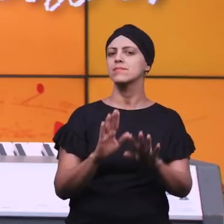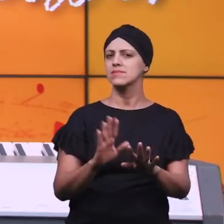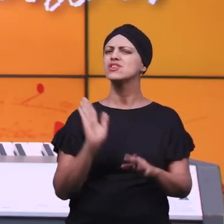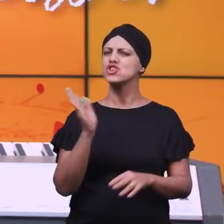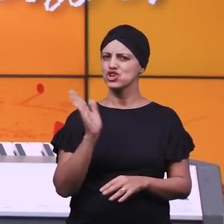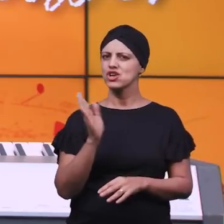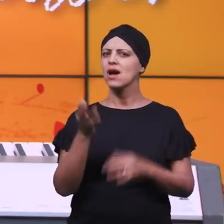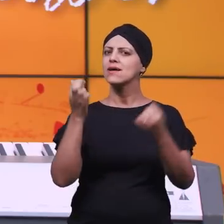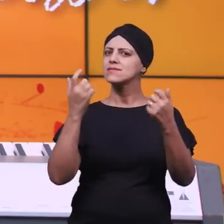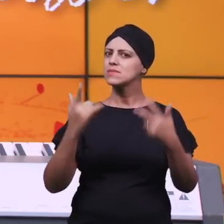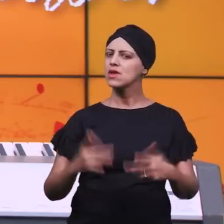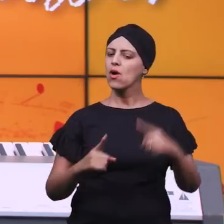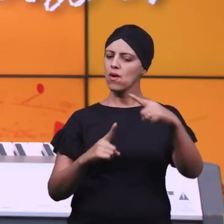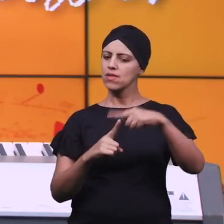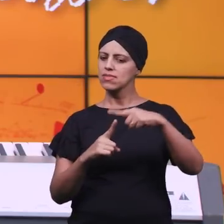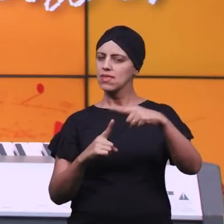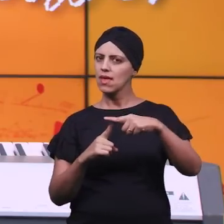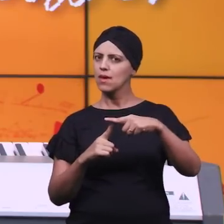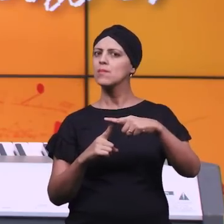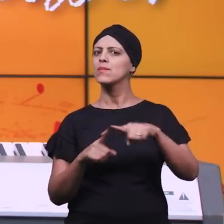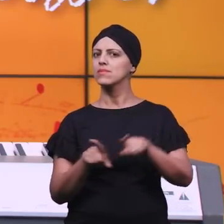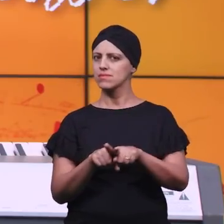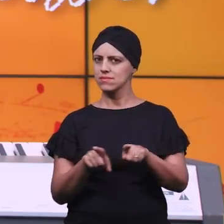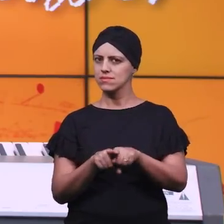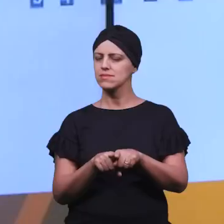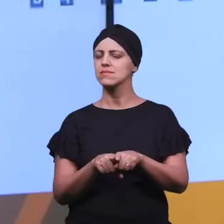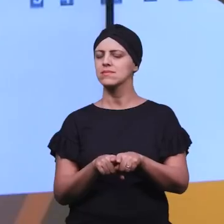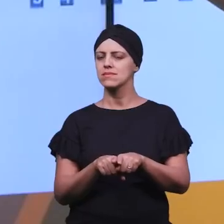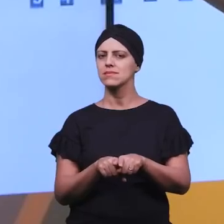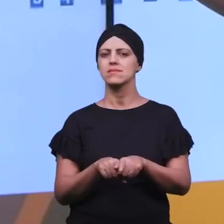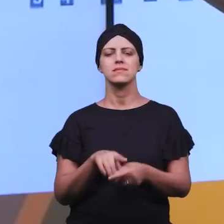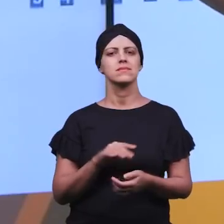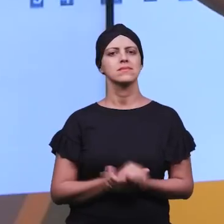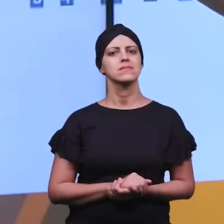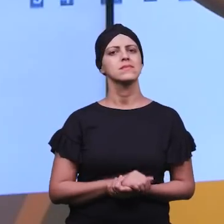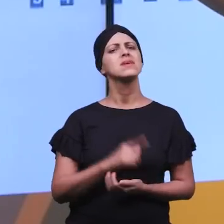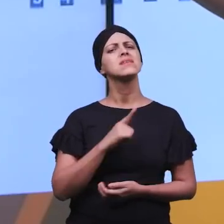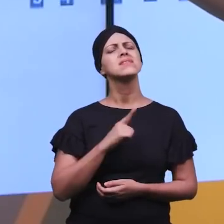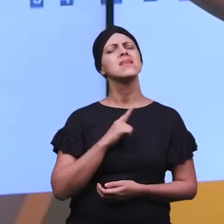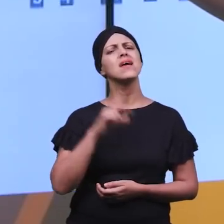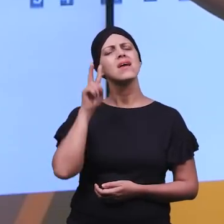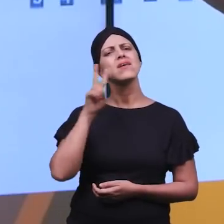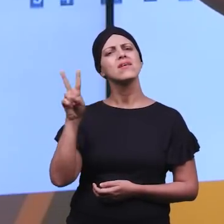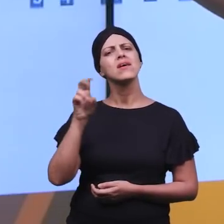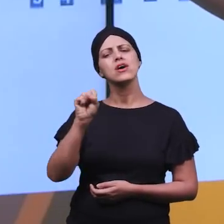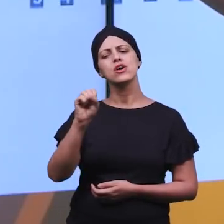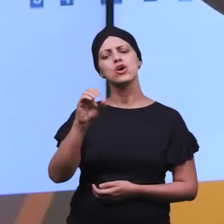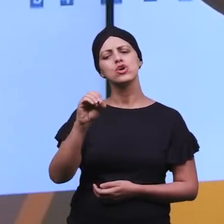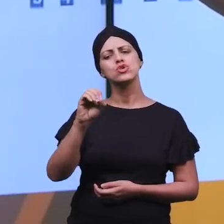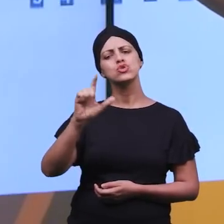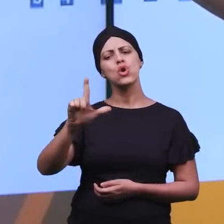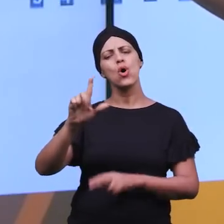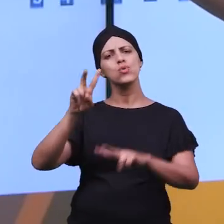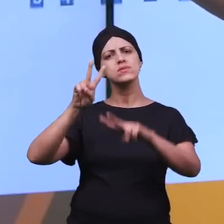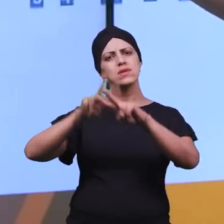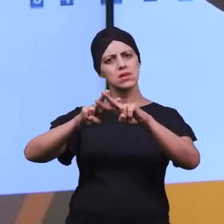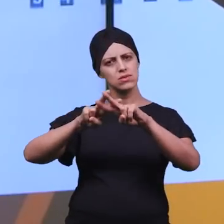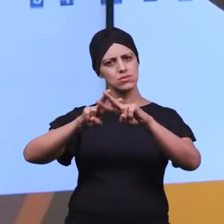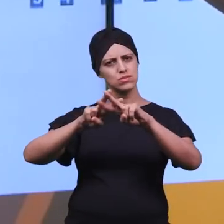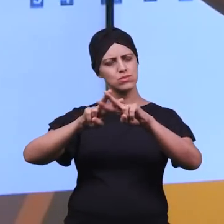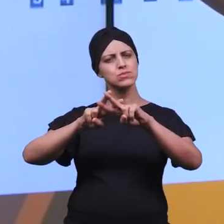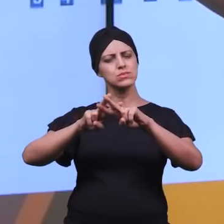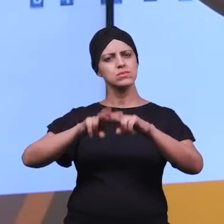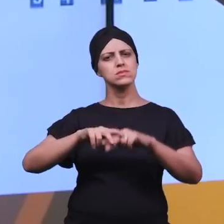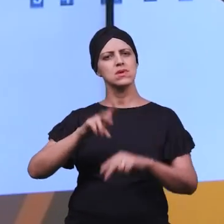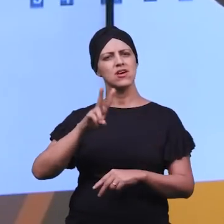já falamos sobre as pausas e este tempo. Temos aqui também essa notinha, sol sustenido, que